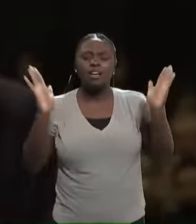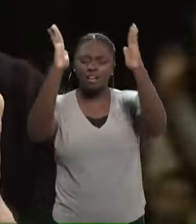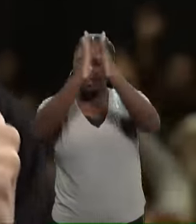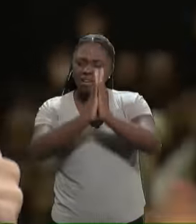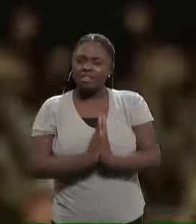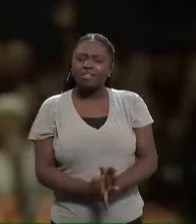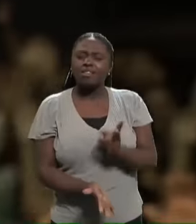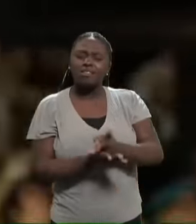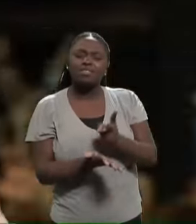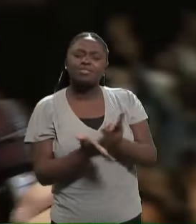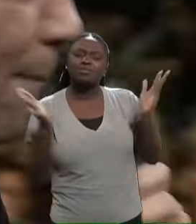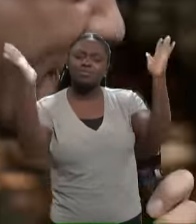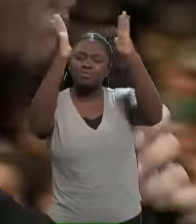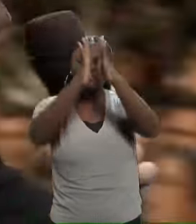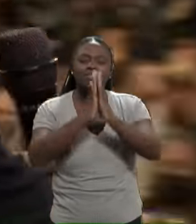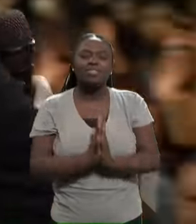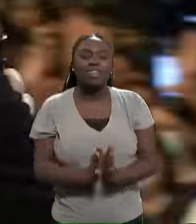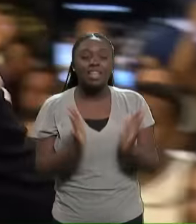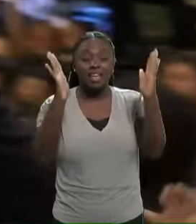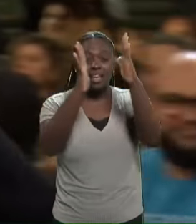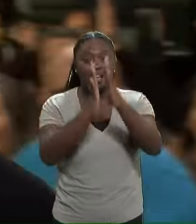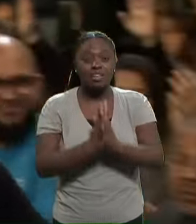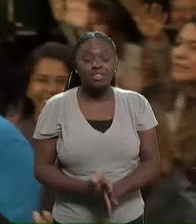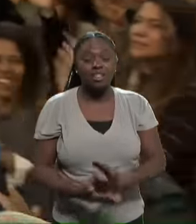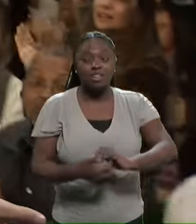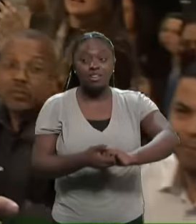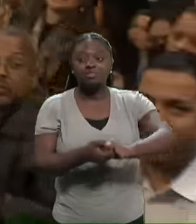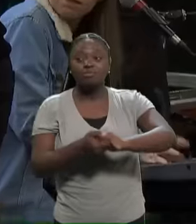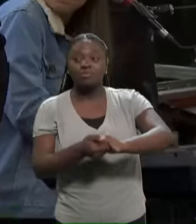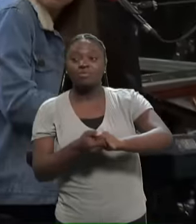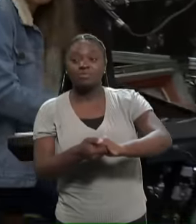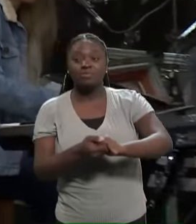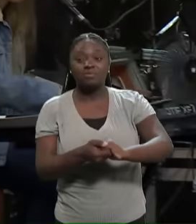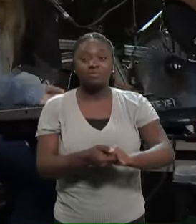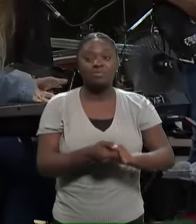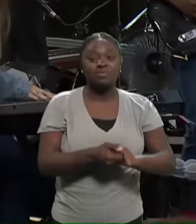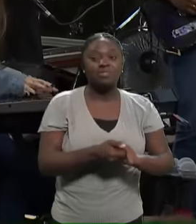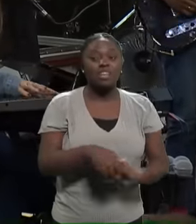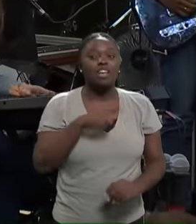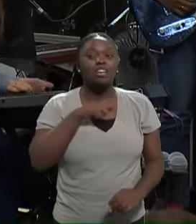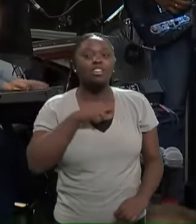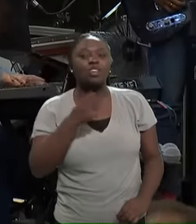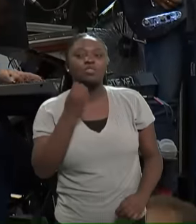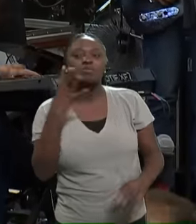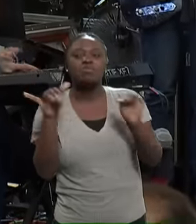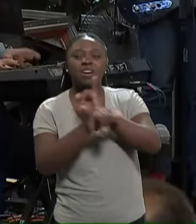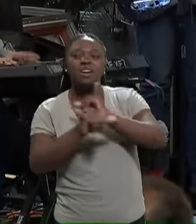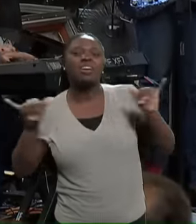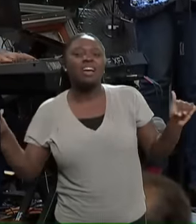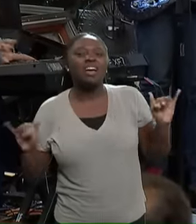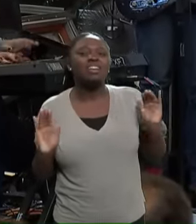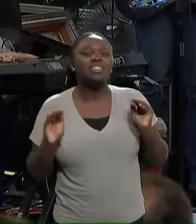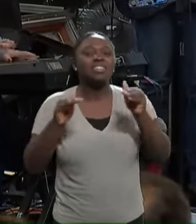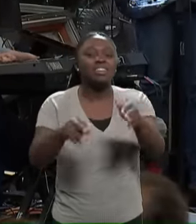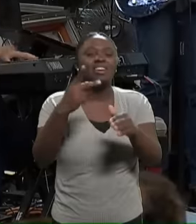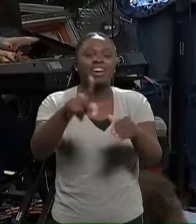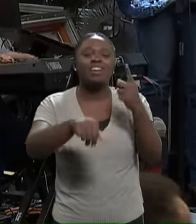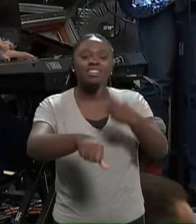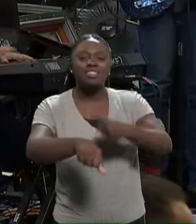adora, adora, adora. Pega minha mão, pega minha mão. Te tenho uma boa notícia. Chegou a tua